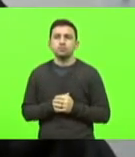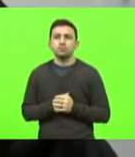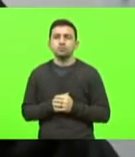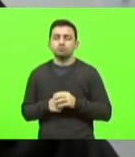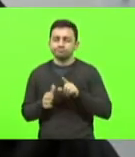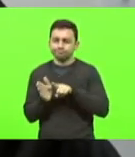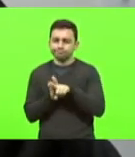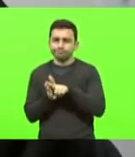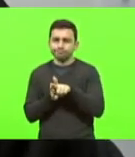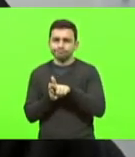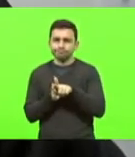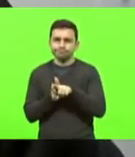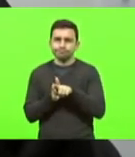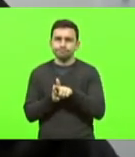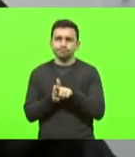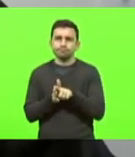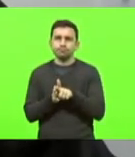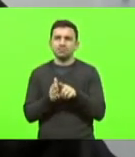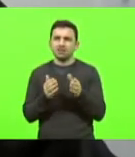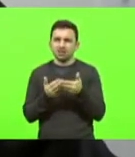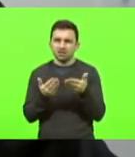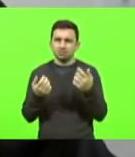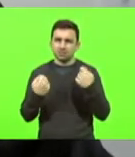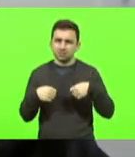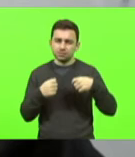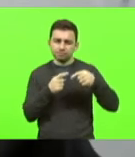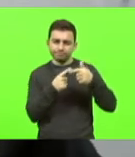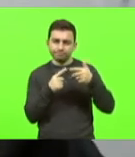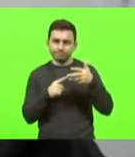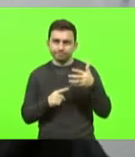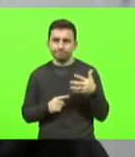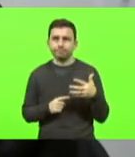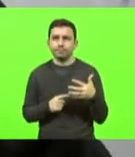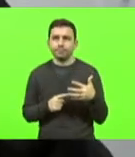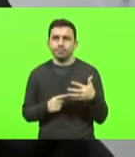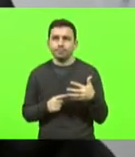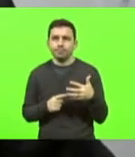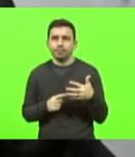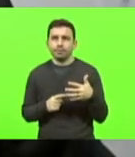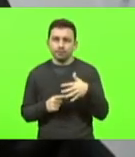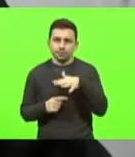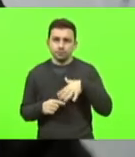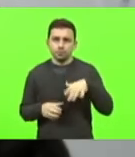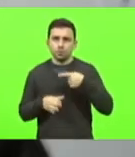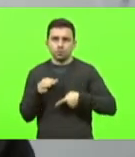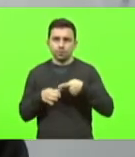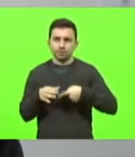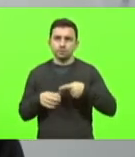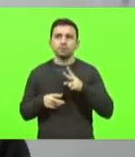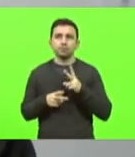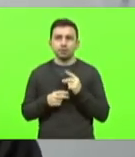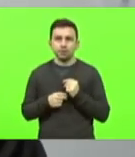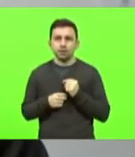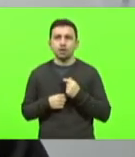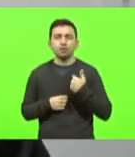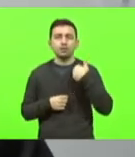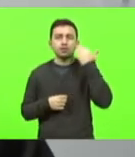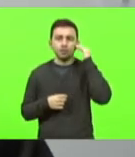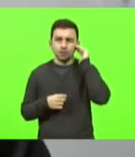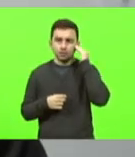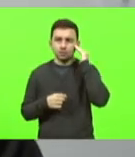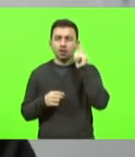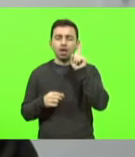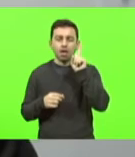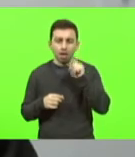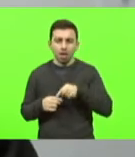Analisando, presidente, os pré-requisitos e também dentro da nossa comissão de mérito, eu entendo que é de interesse público,